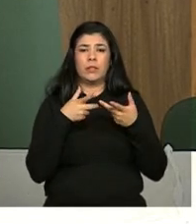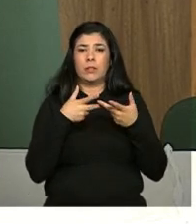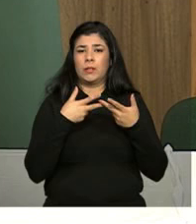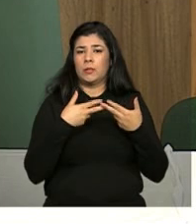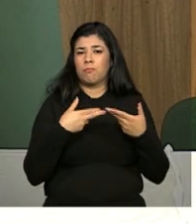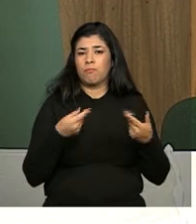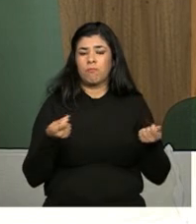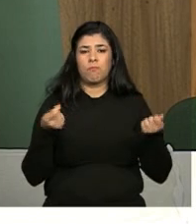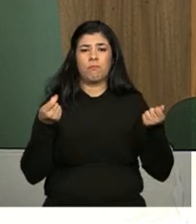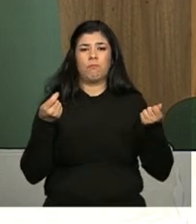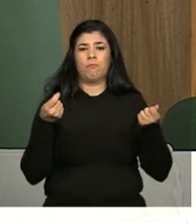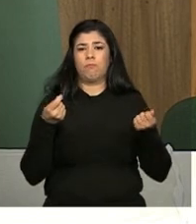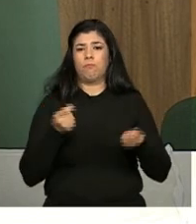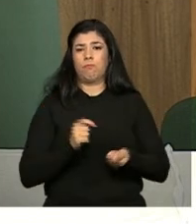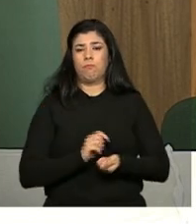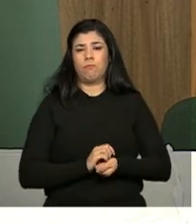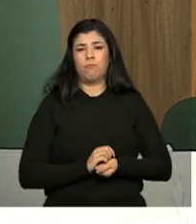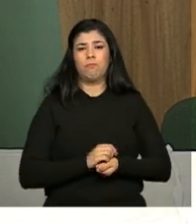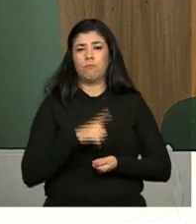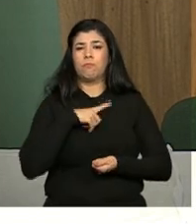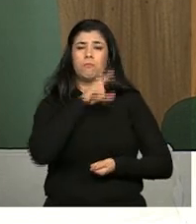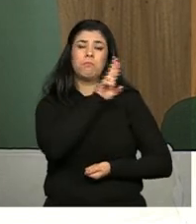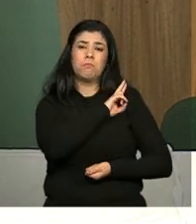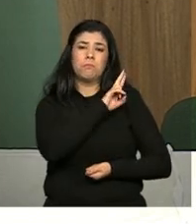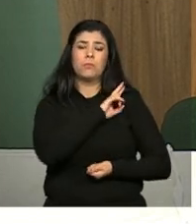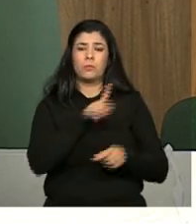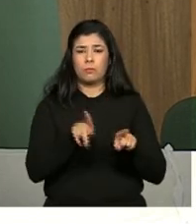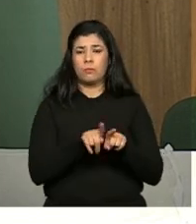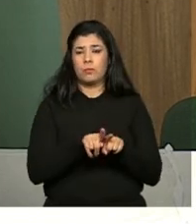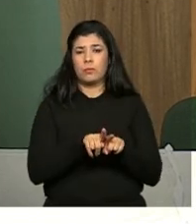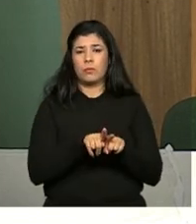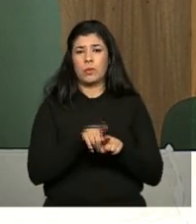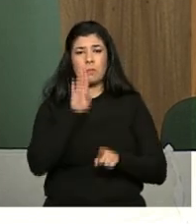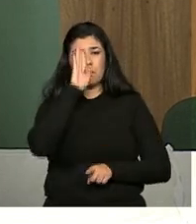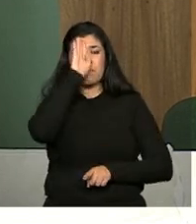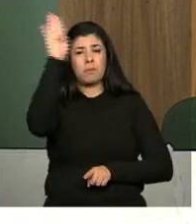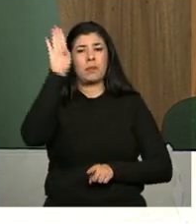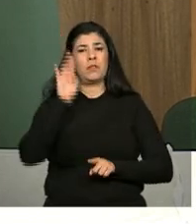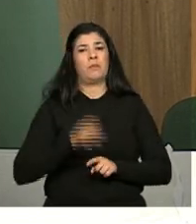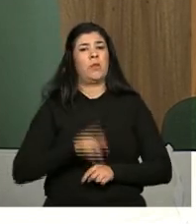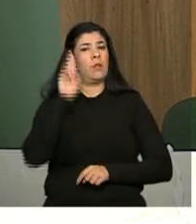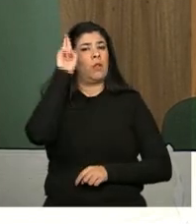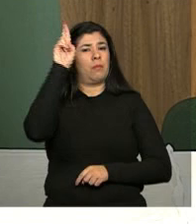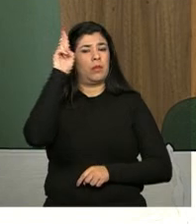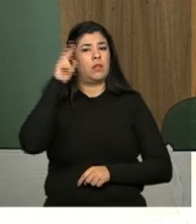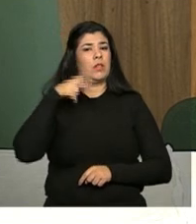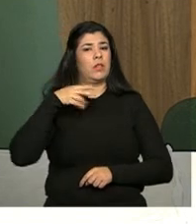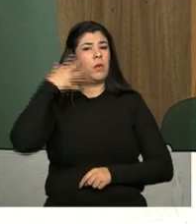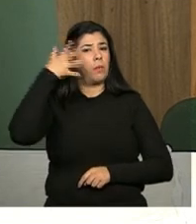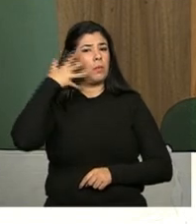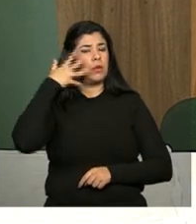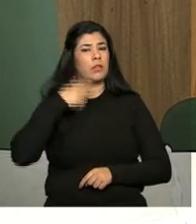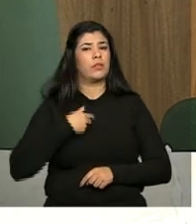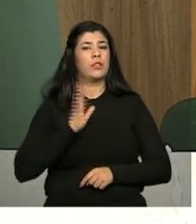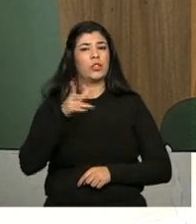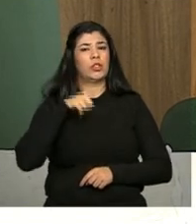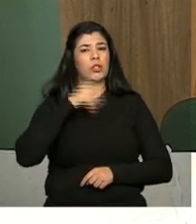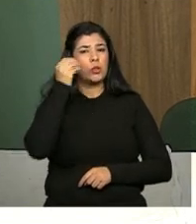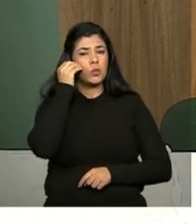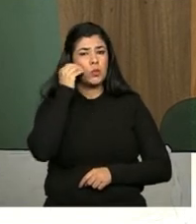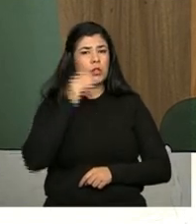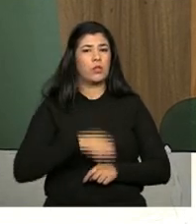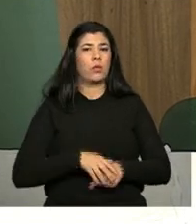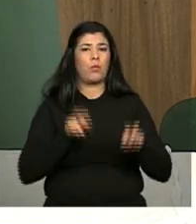um grande uma grande responsabilidade das principais lideranças políticas eu tive que a bancada do PMDB